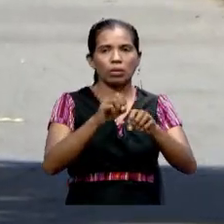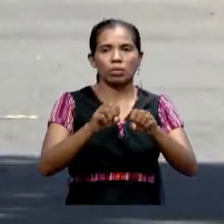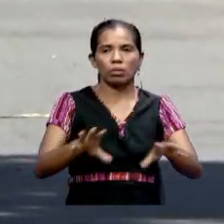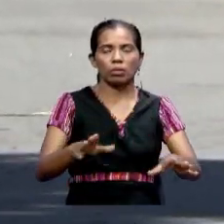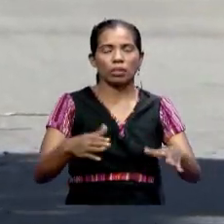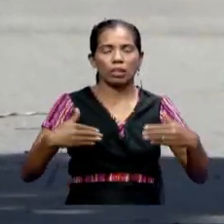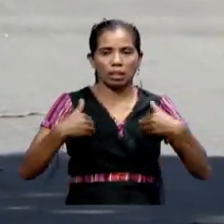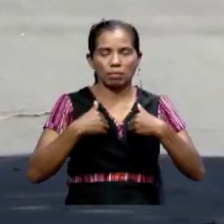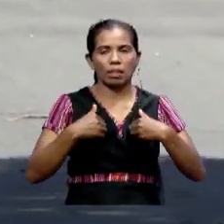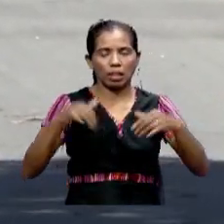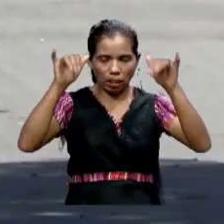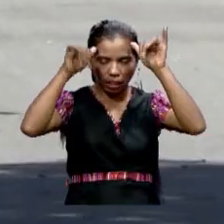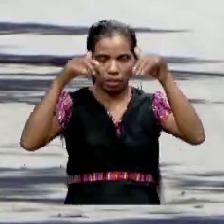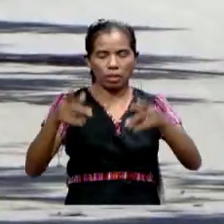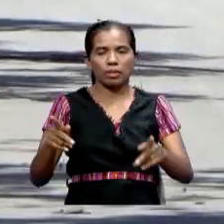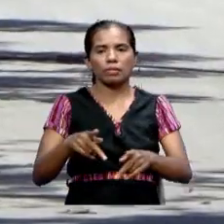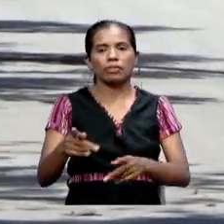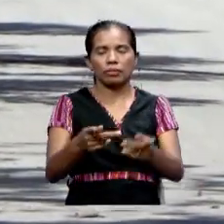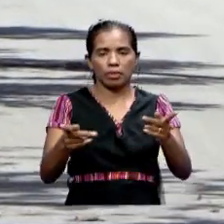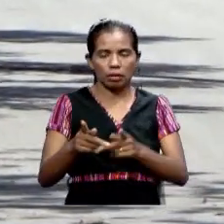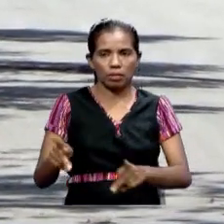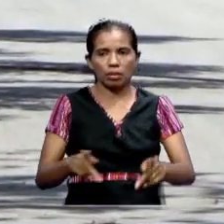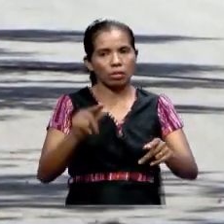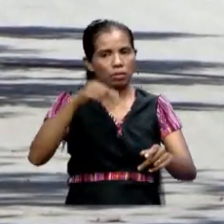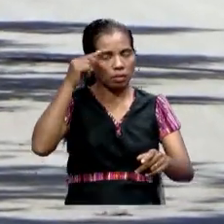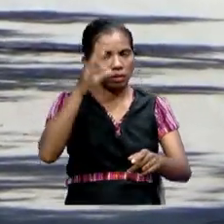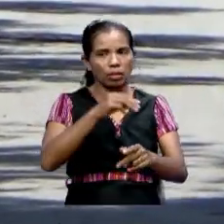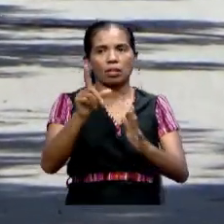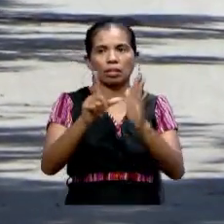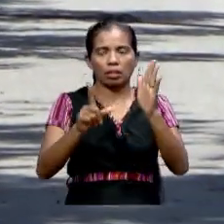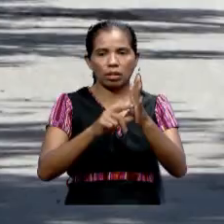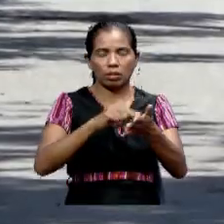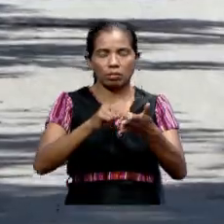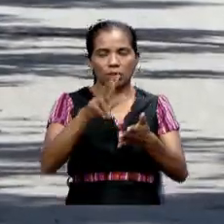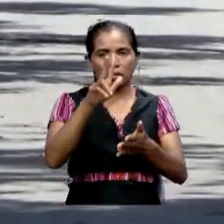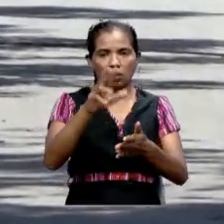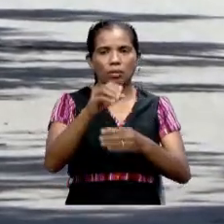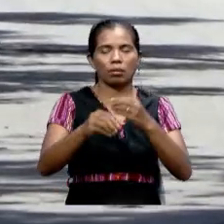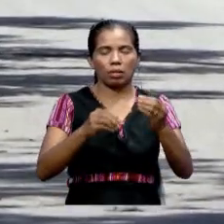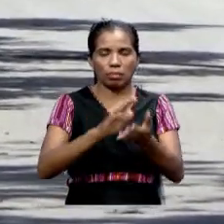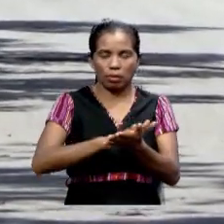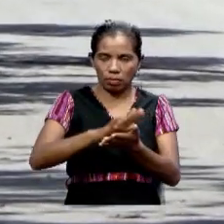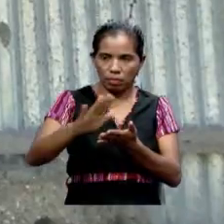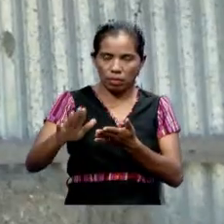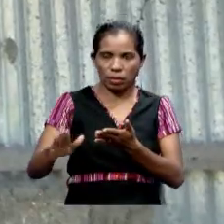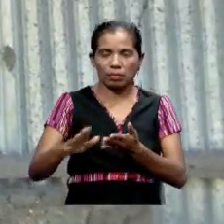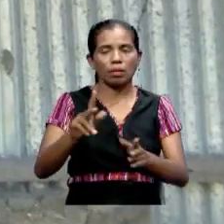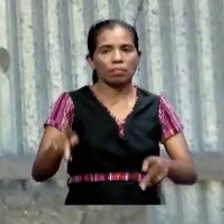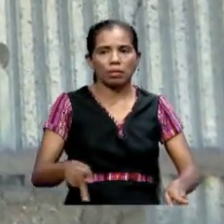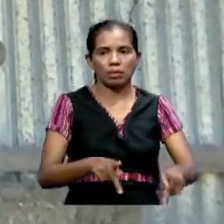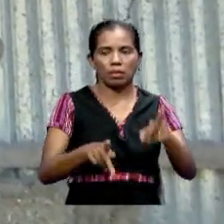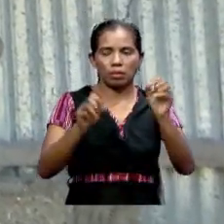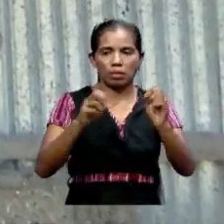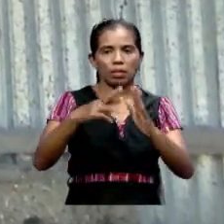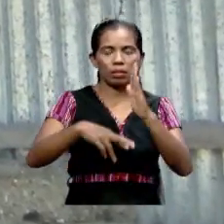público sira. Governo mostra sair ona decreto lei número 1900 para ringrua walu com a baizeni na ordem pública, o de